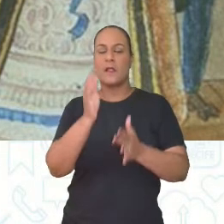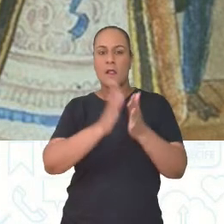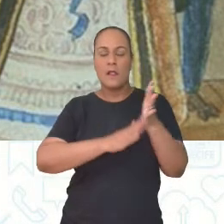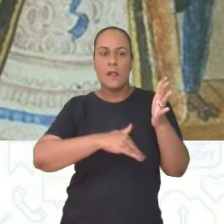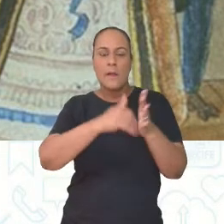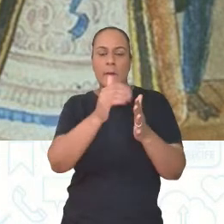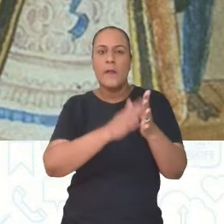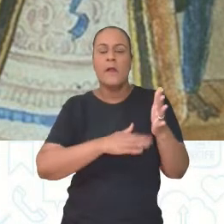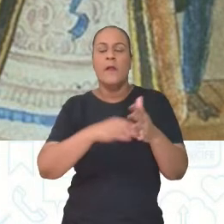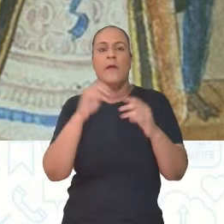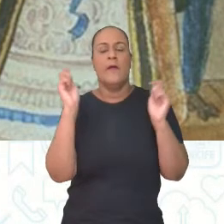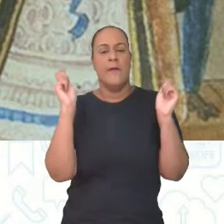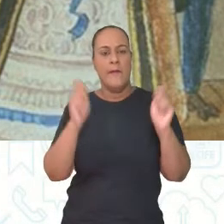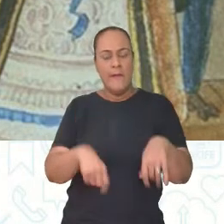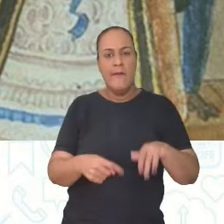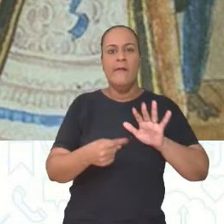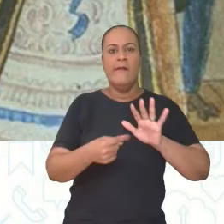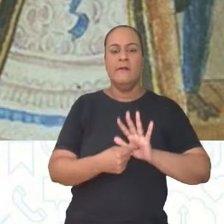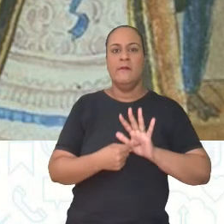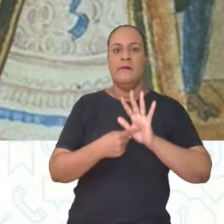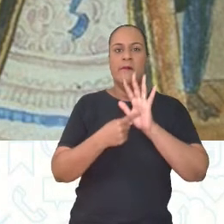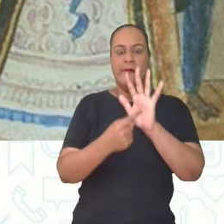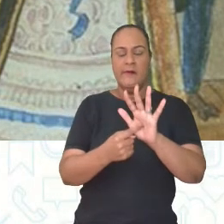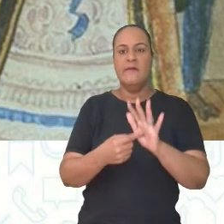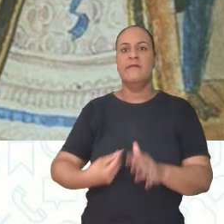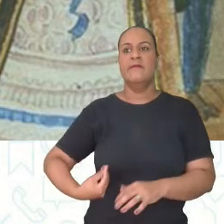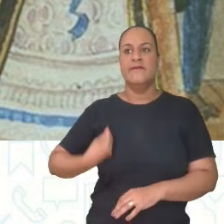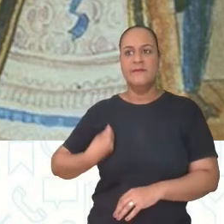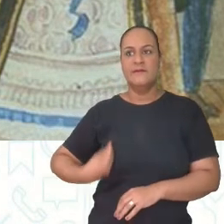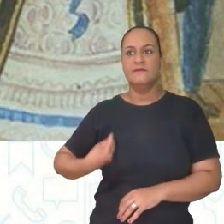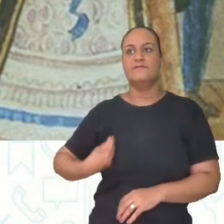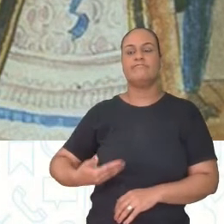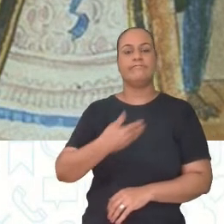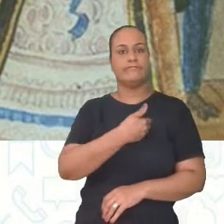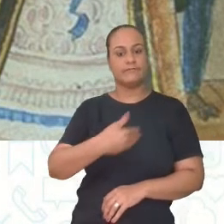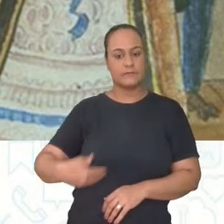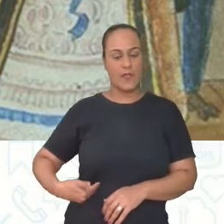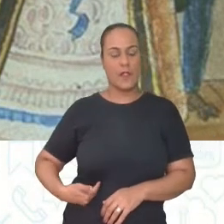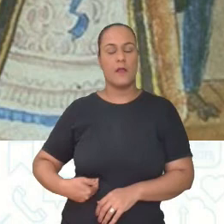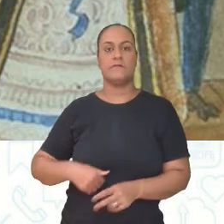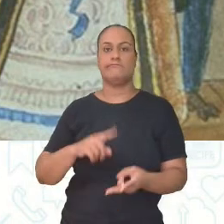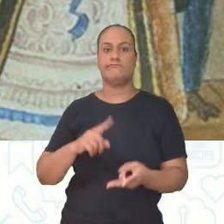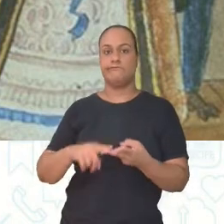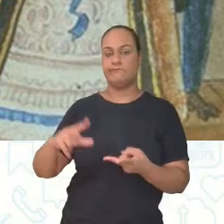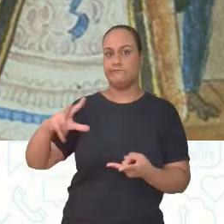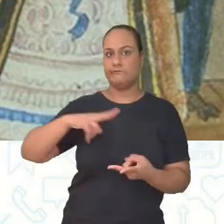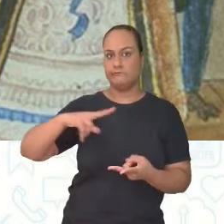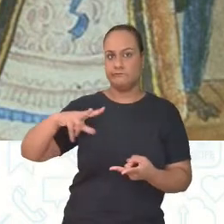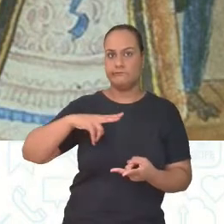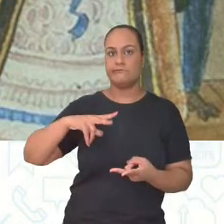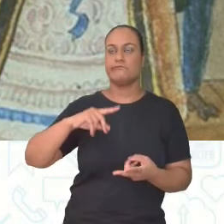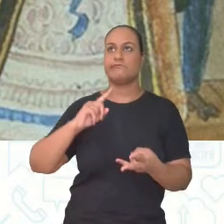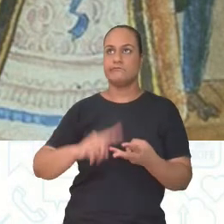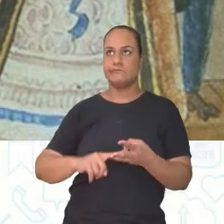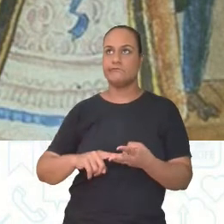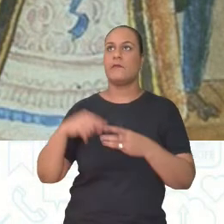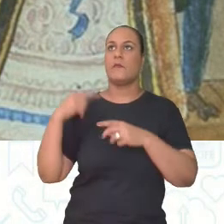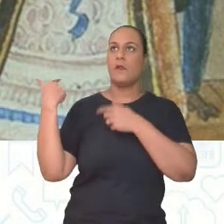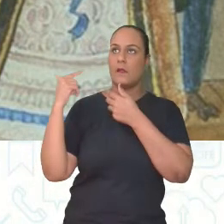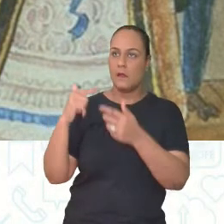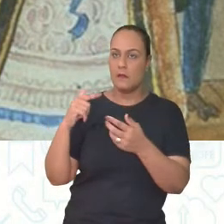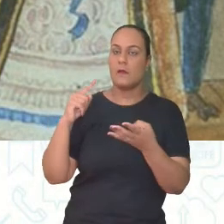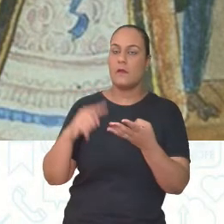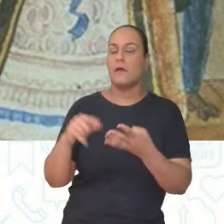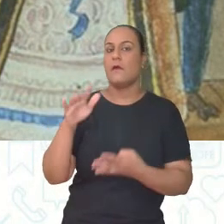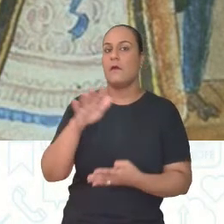retratou, né, muito bem a vida pública, privada, esses costumes, essas paisagens,